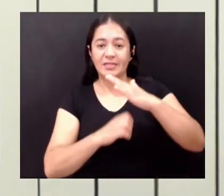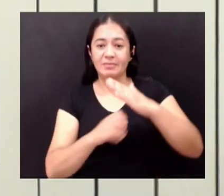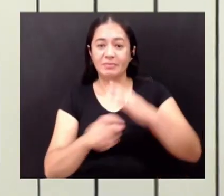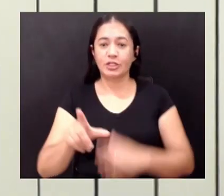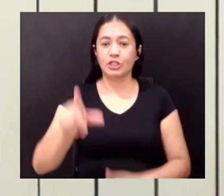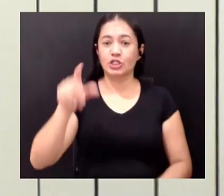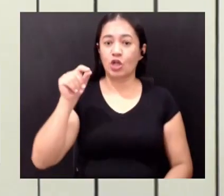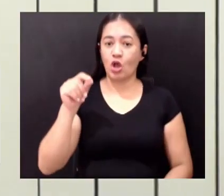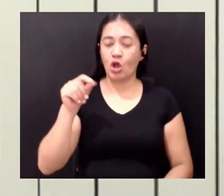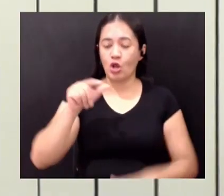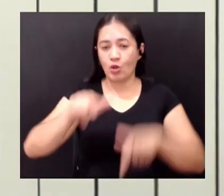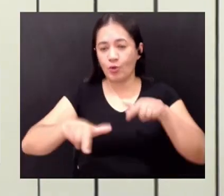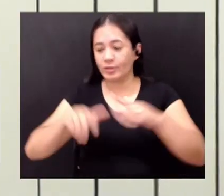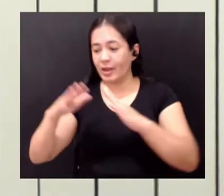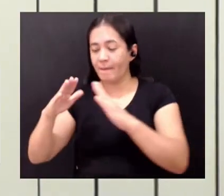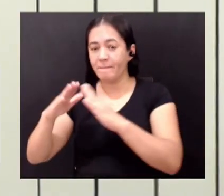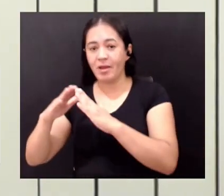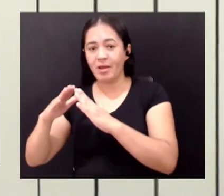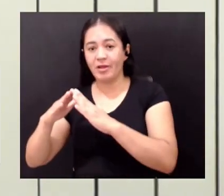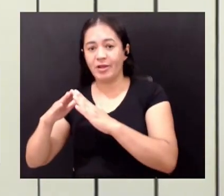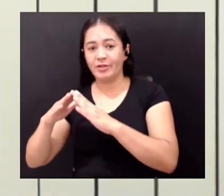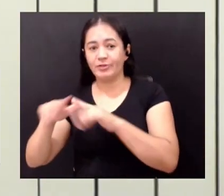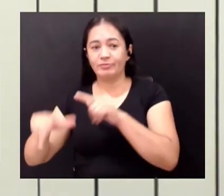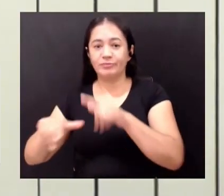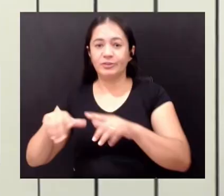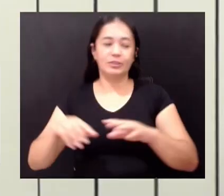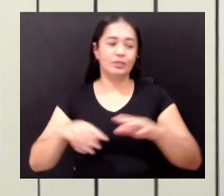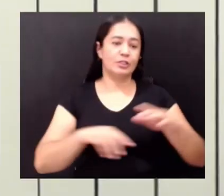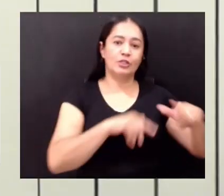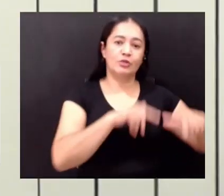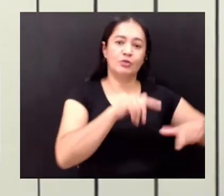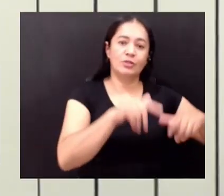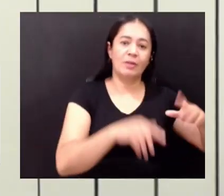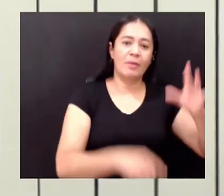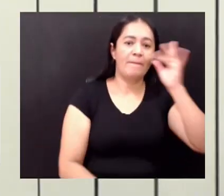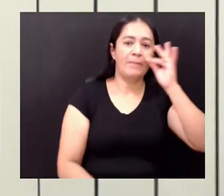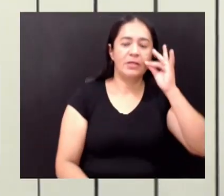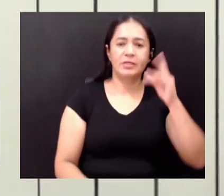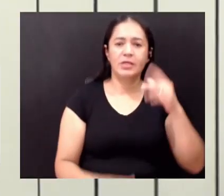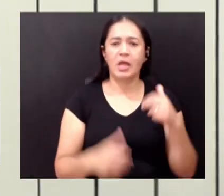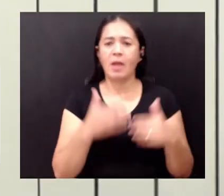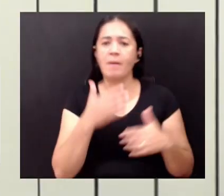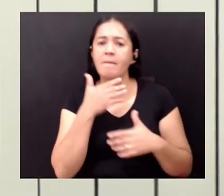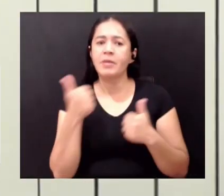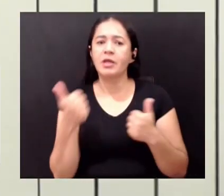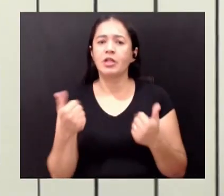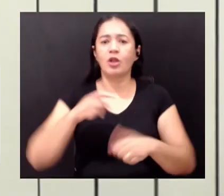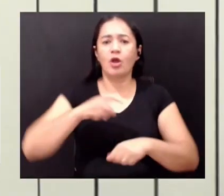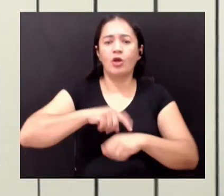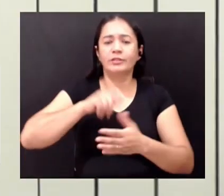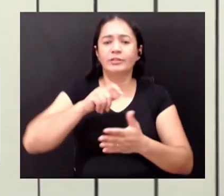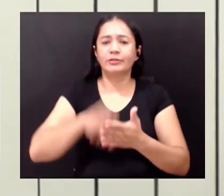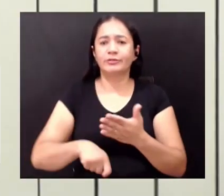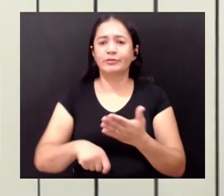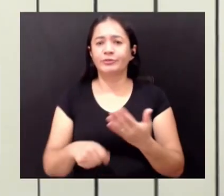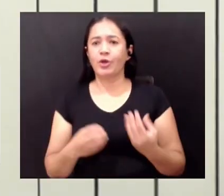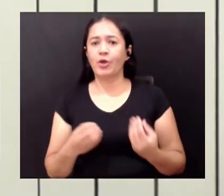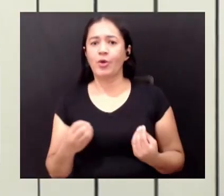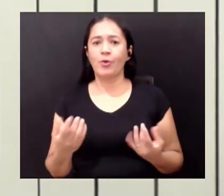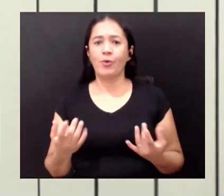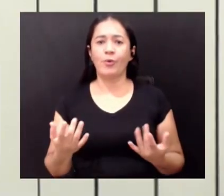presencial têm alguma vantagem, seja na contratação, seja na atração desses